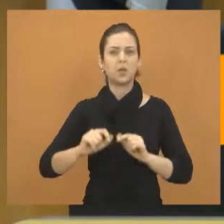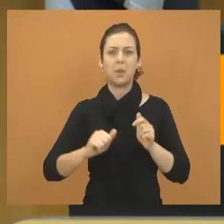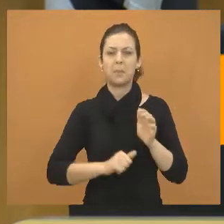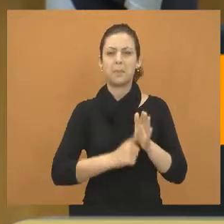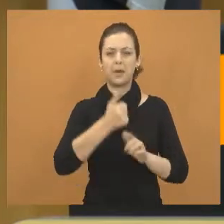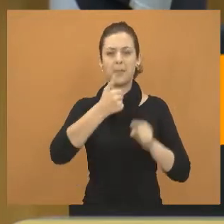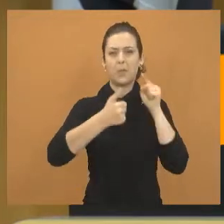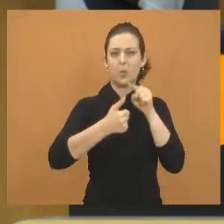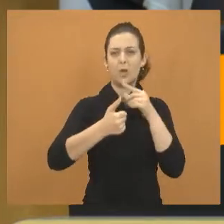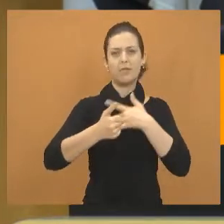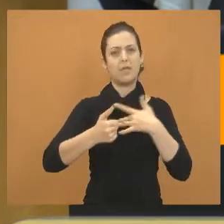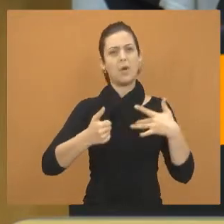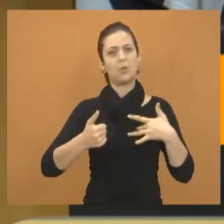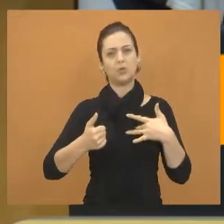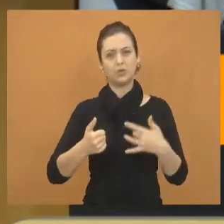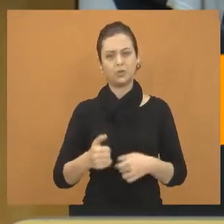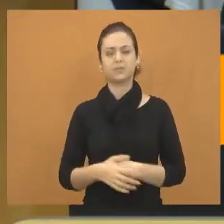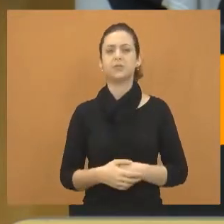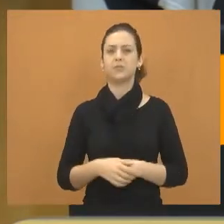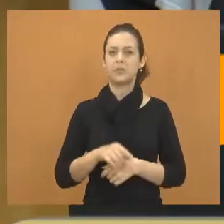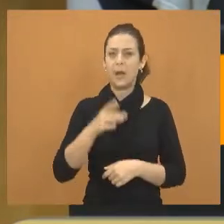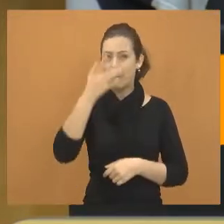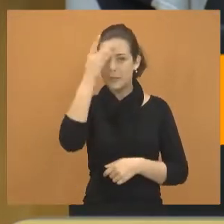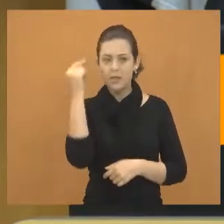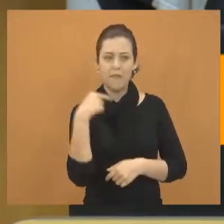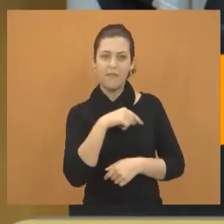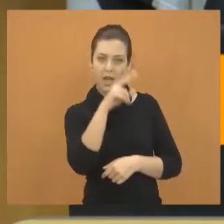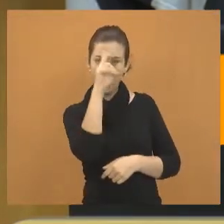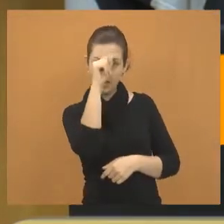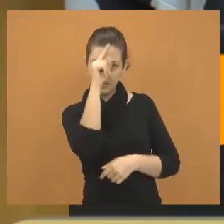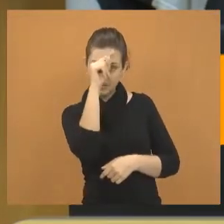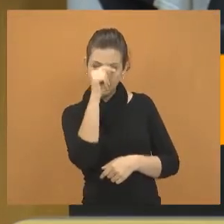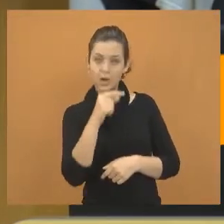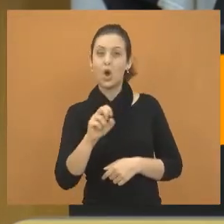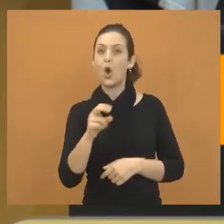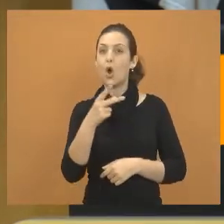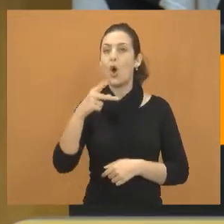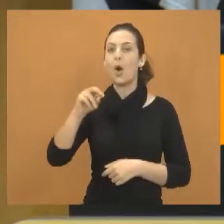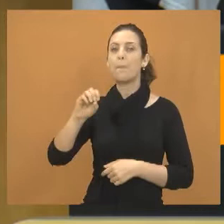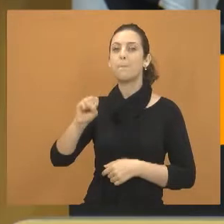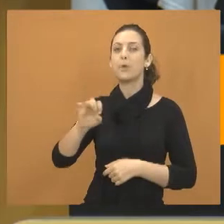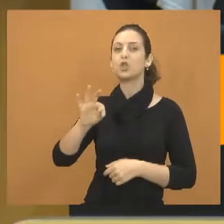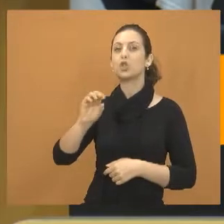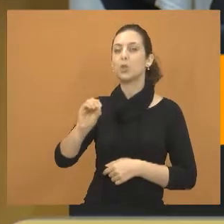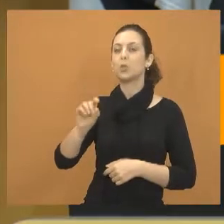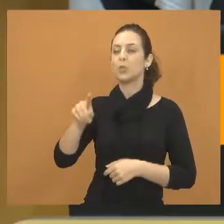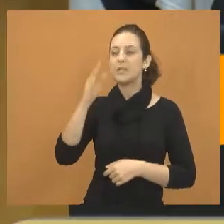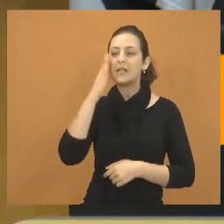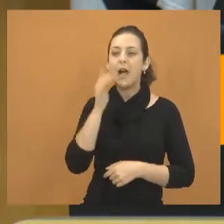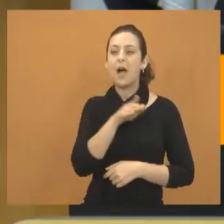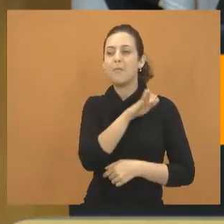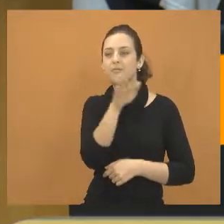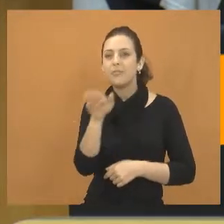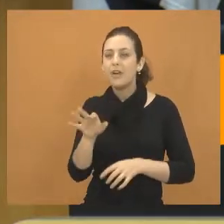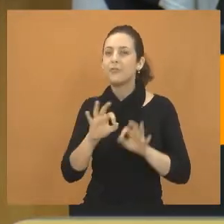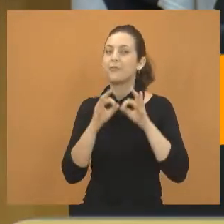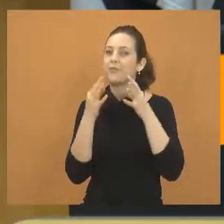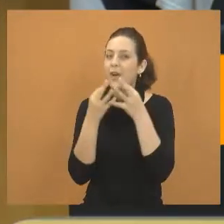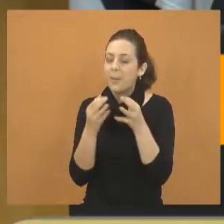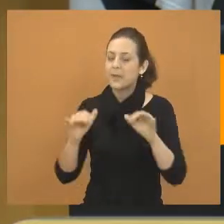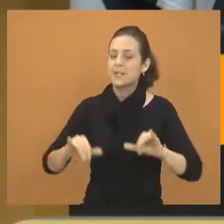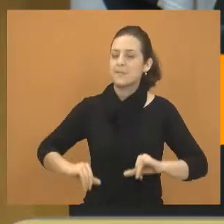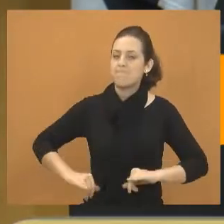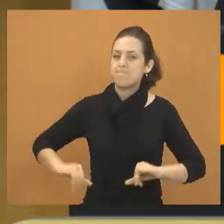um, é a saúde. Porque quem vai na Santa Casa, quem vai nos postos de saúde, sabe o quanto as famílias